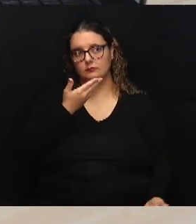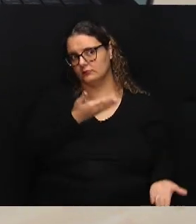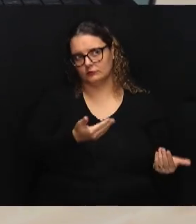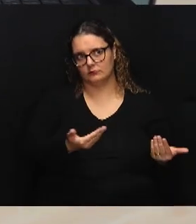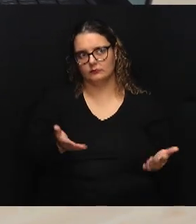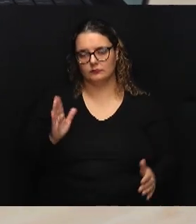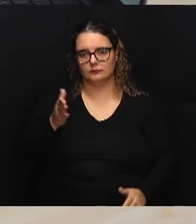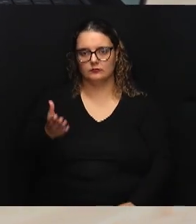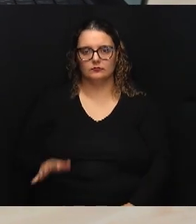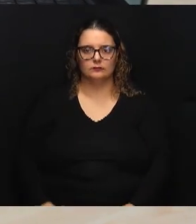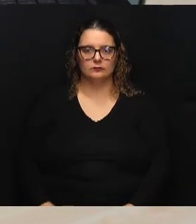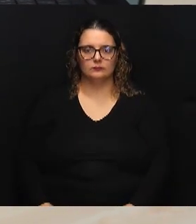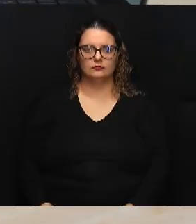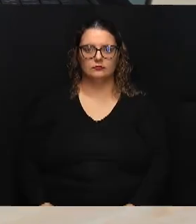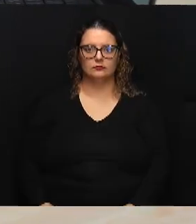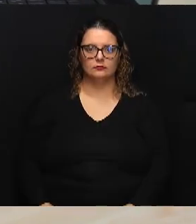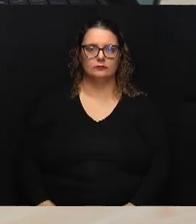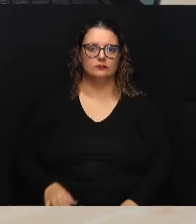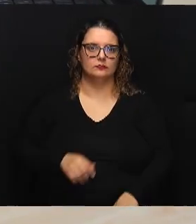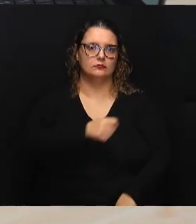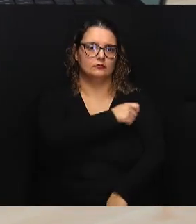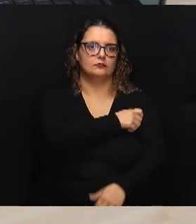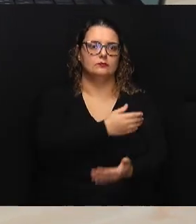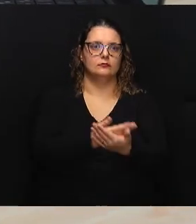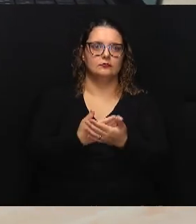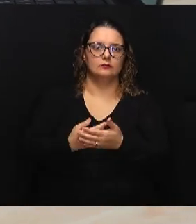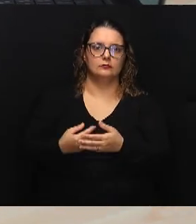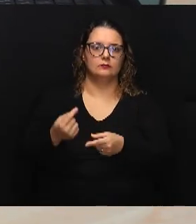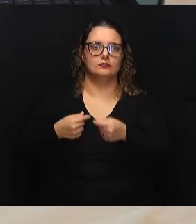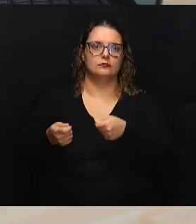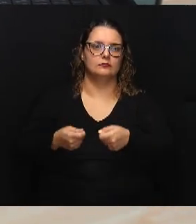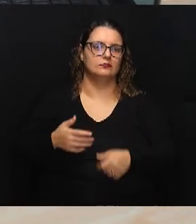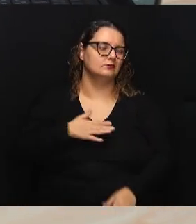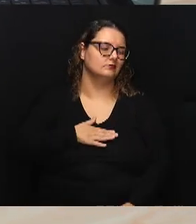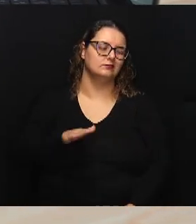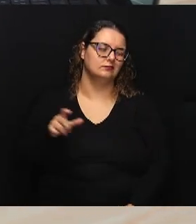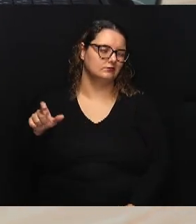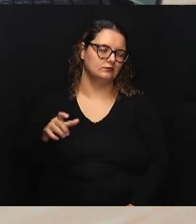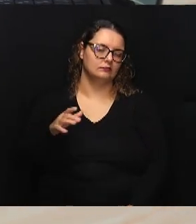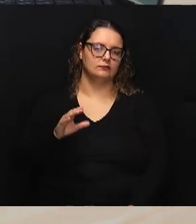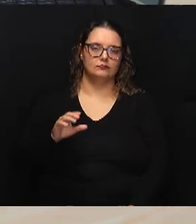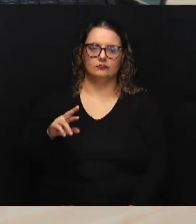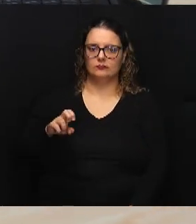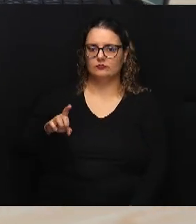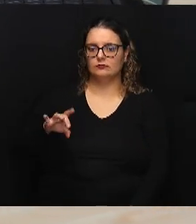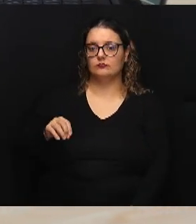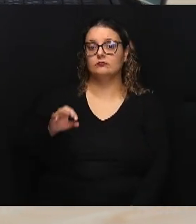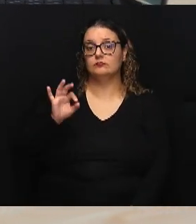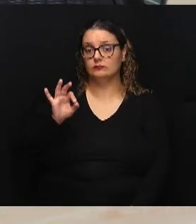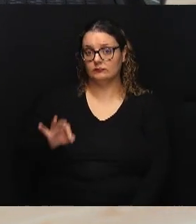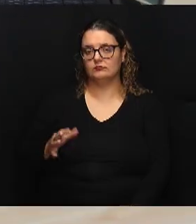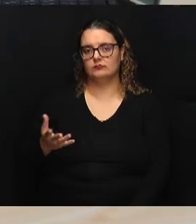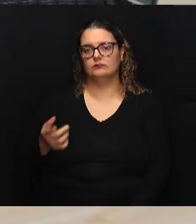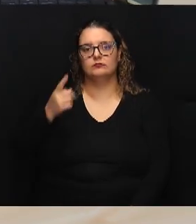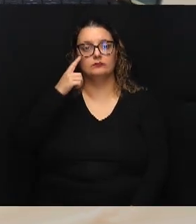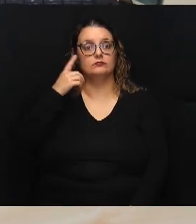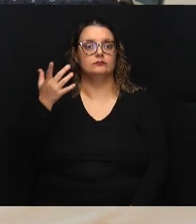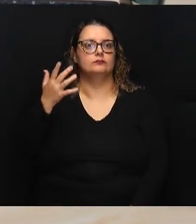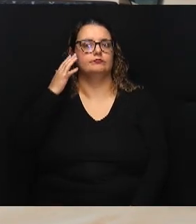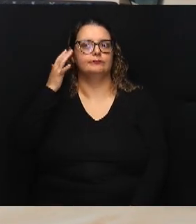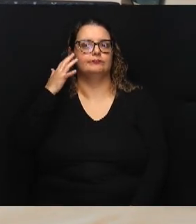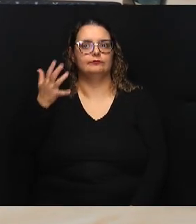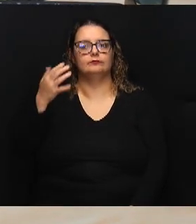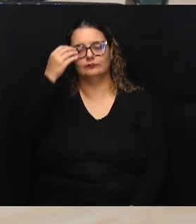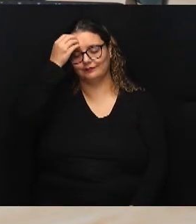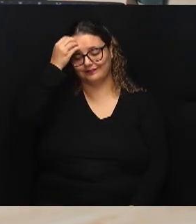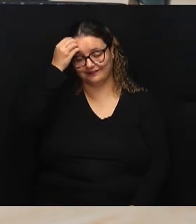era estudante de economia, ou recém-formado em economia, eu não gostava de usar cartão de crédito. Justamente porque eu tinha essa ideia na cabeça de que, não,